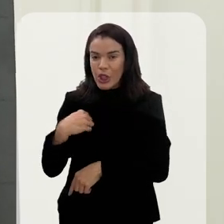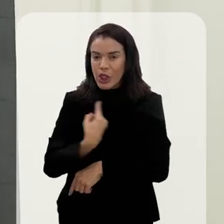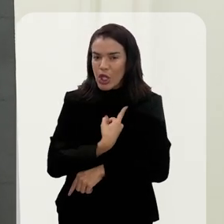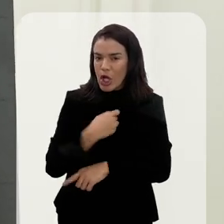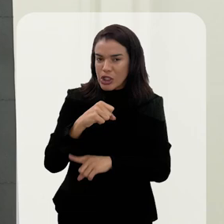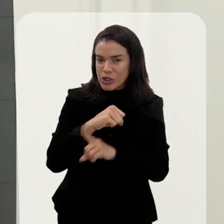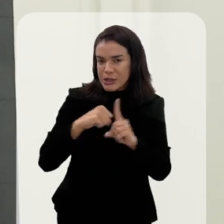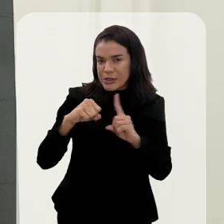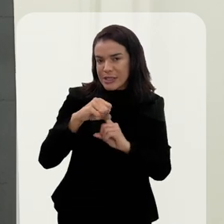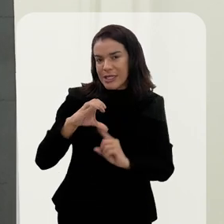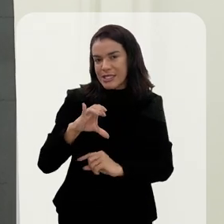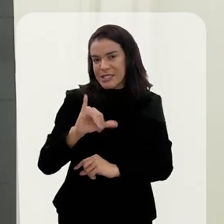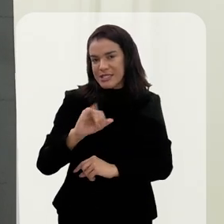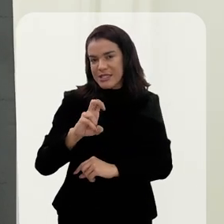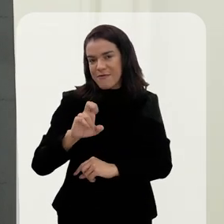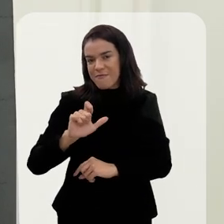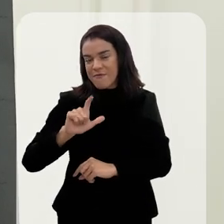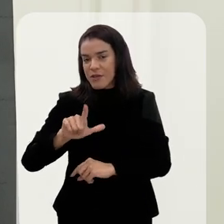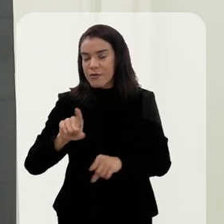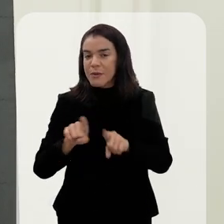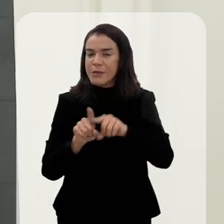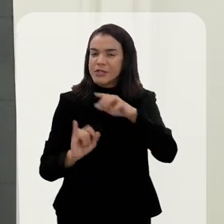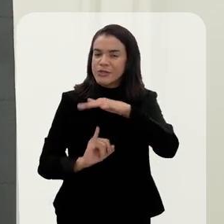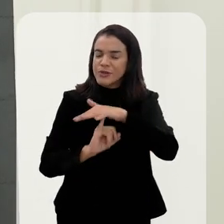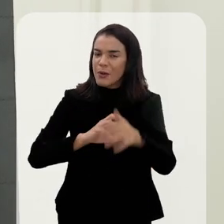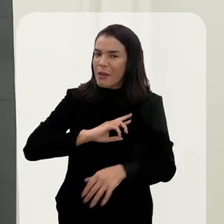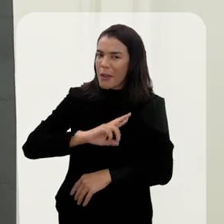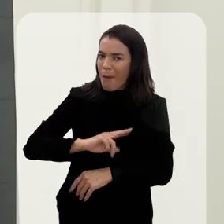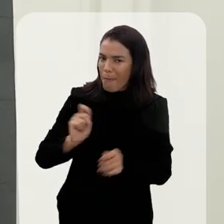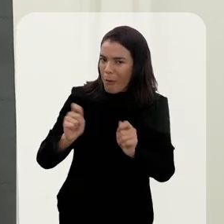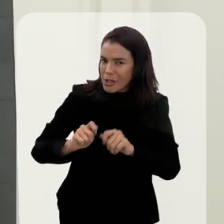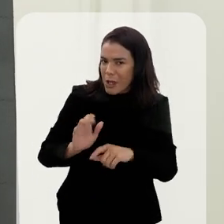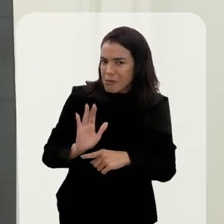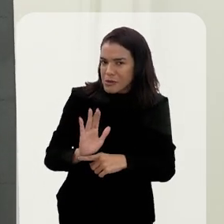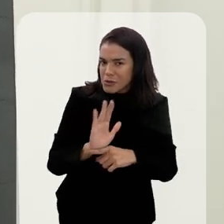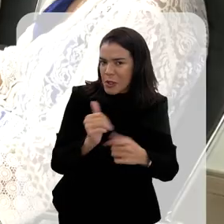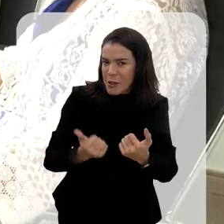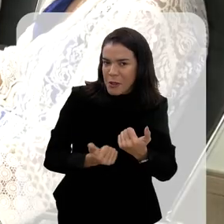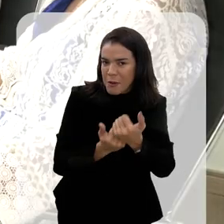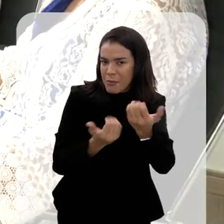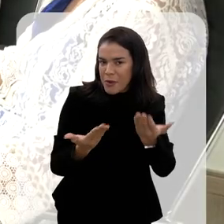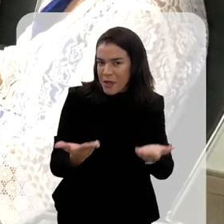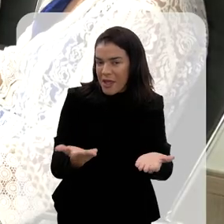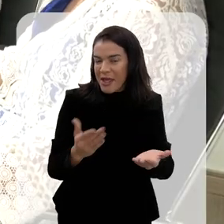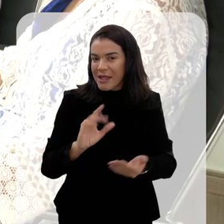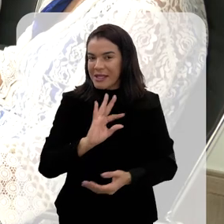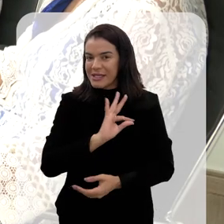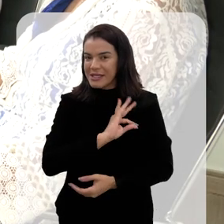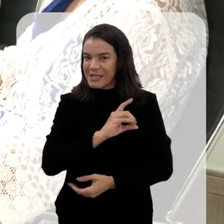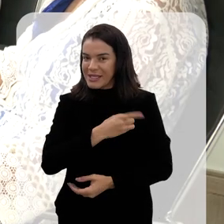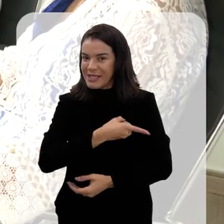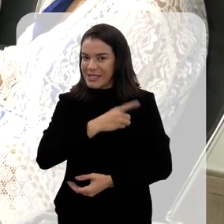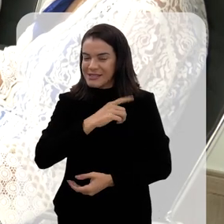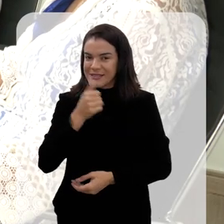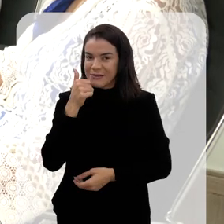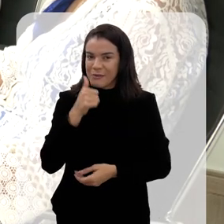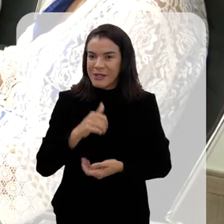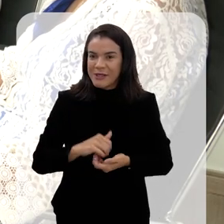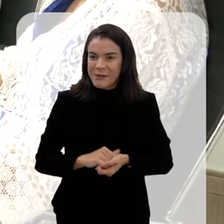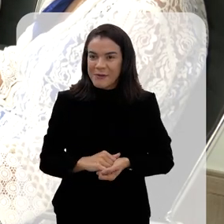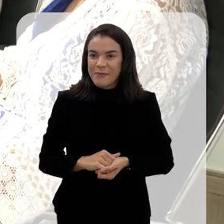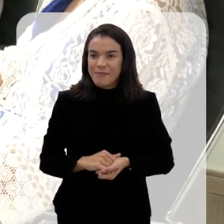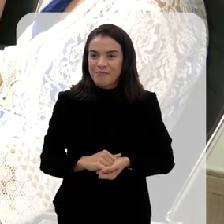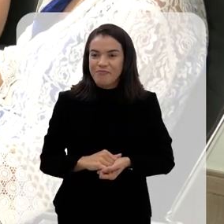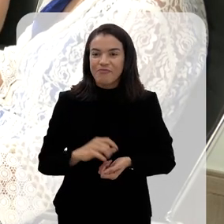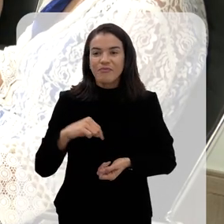que a gente, enquanto sociedade civil, enquanto instituições religiosas, podemos apoiar o trabalho que vocês